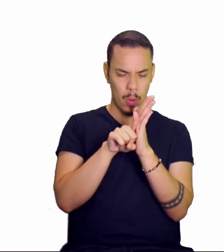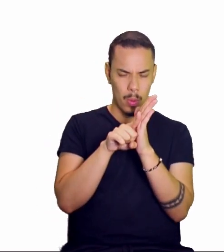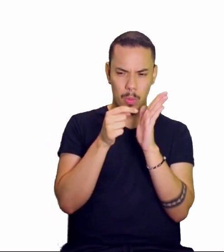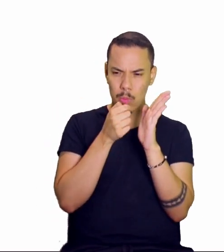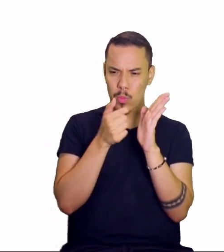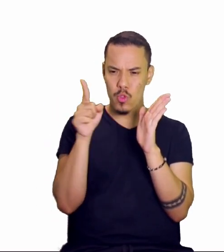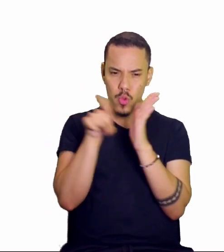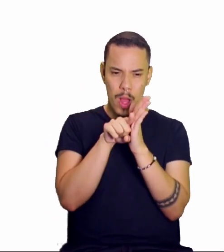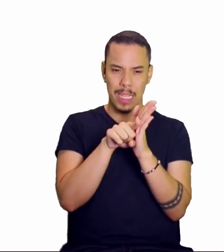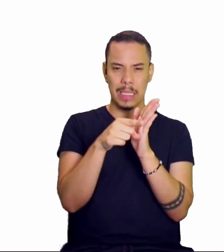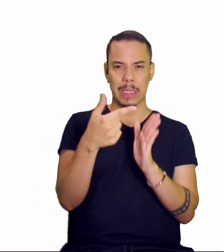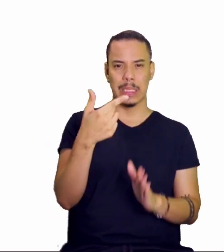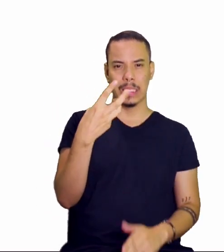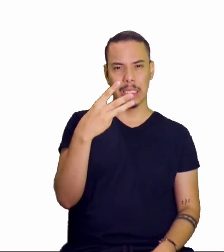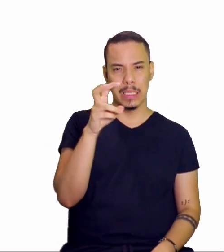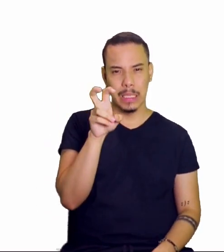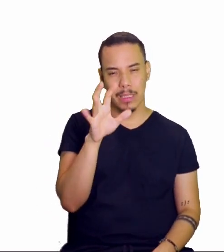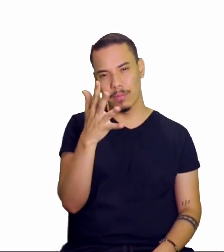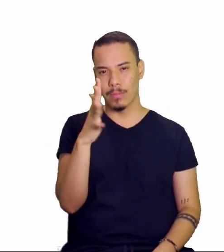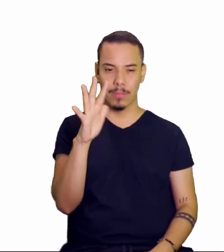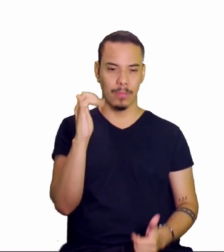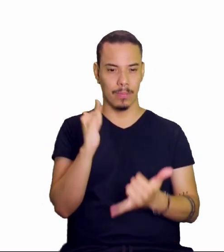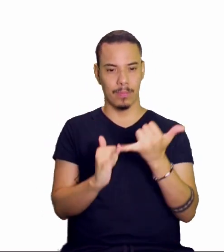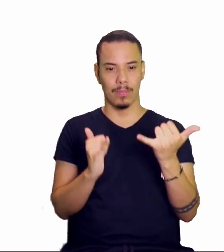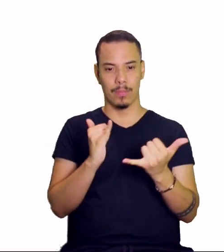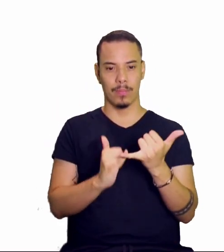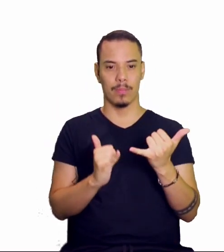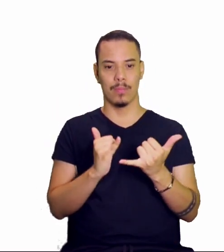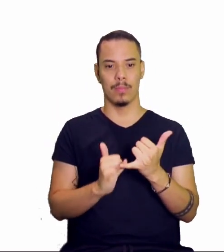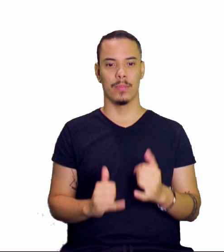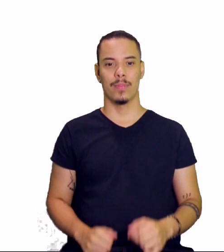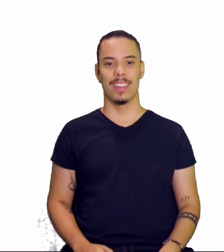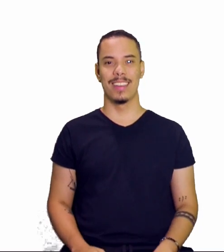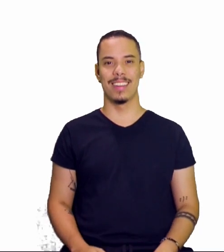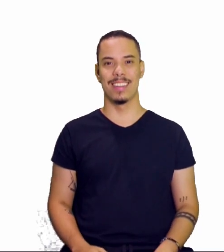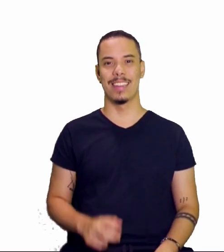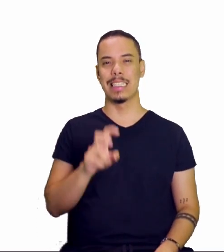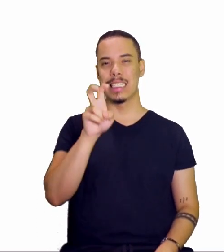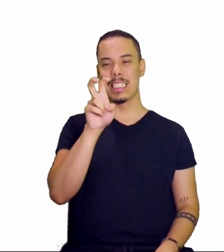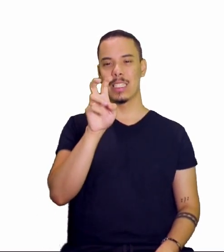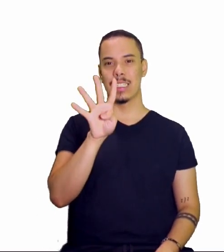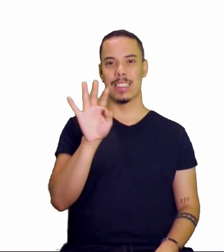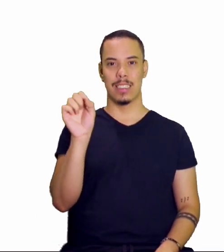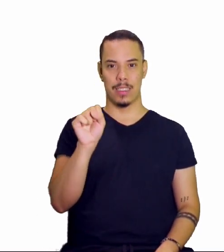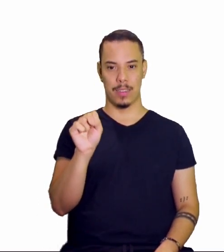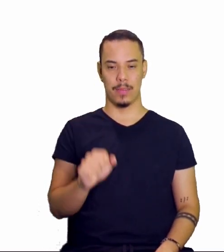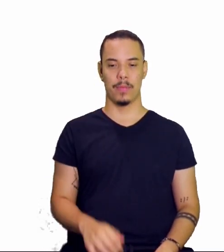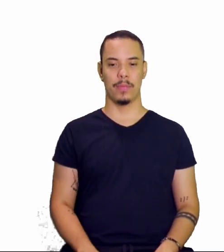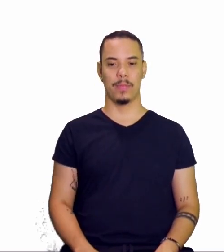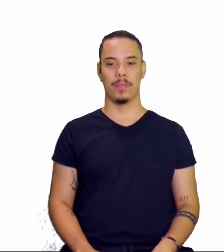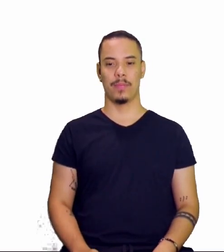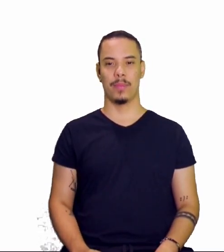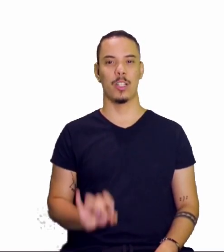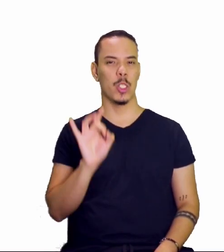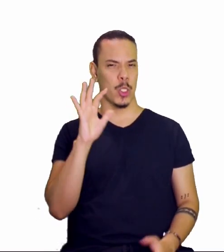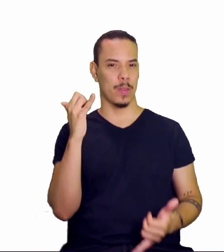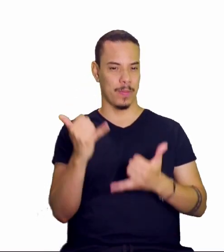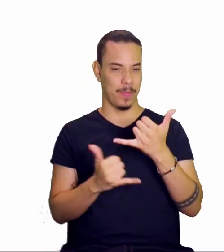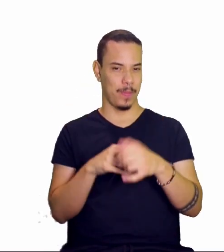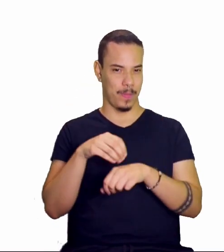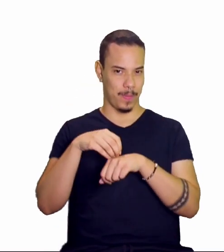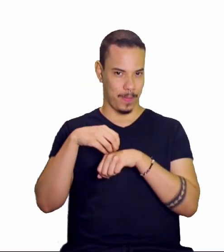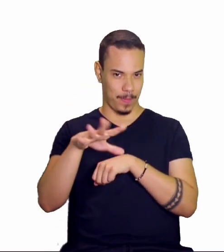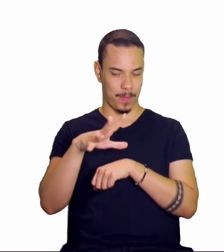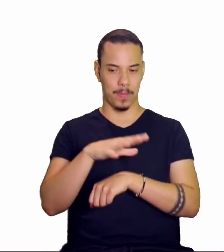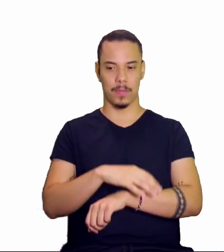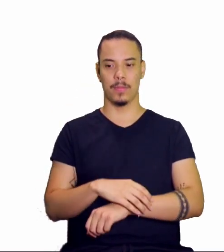12 horas, 34 minutos? E 54 segundos. Por aí. Não, brincando, só para descontrair, mas ver que,